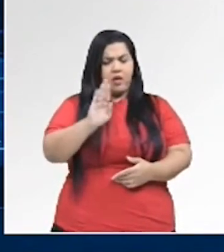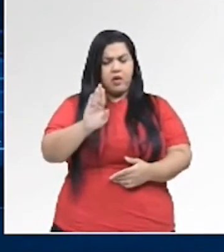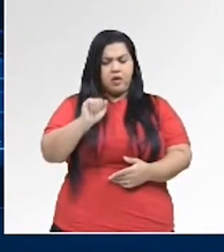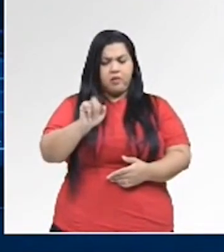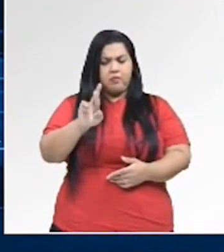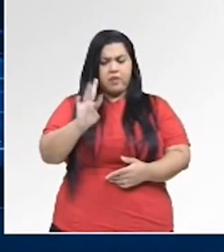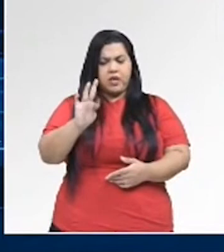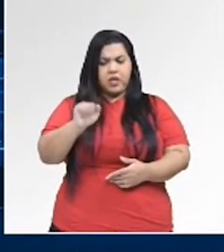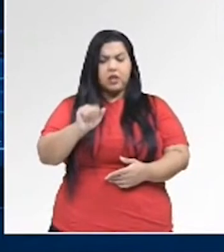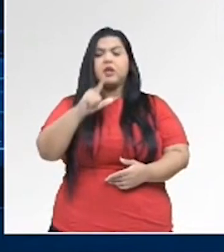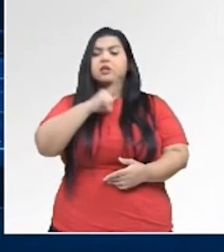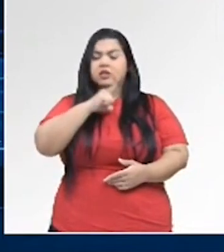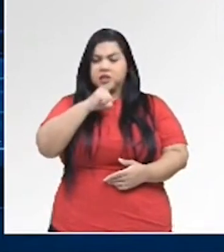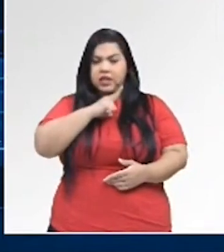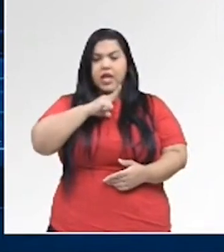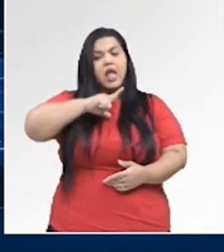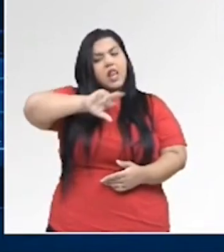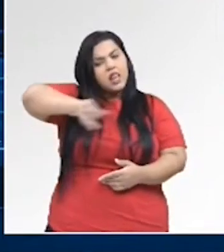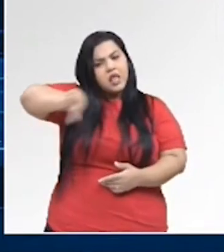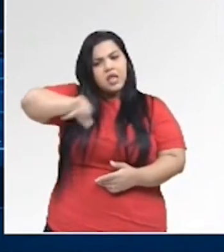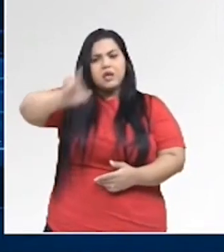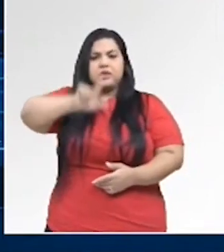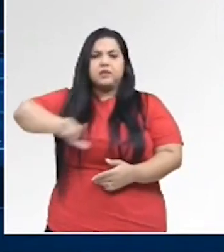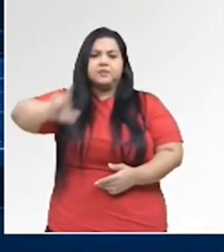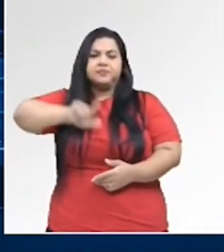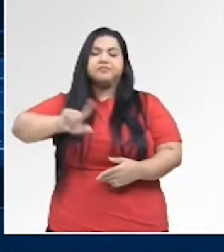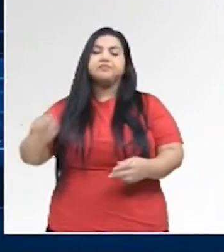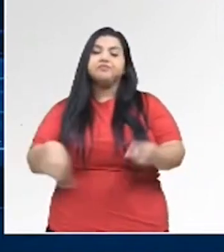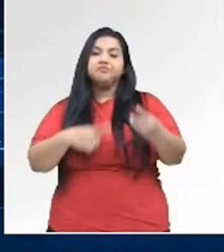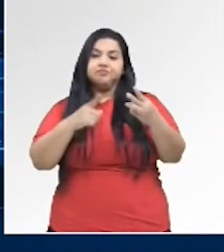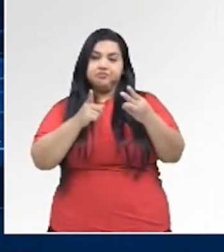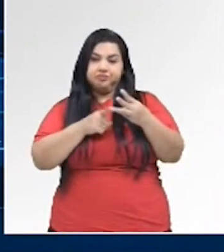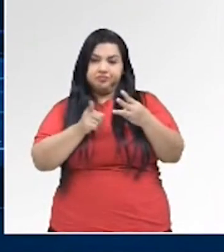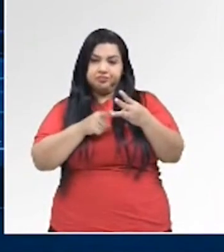aí uma linguagem não literária, né? Nós temos aqui o Aurélio, mas com